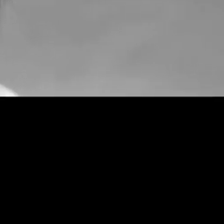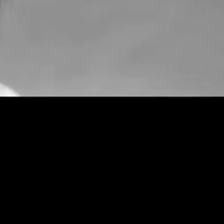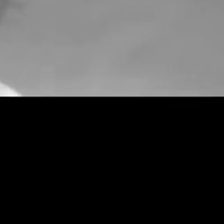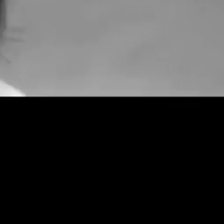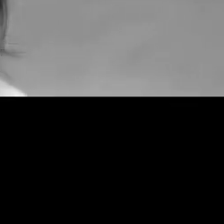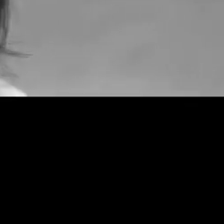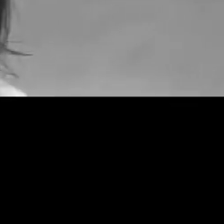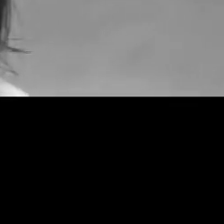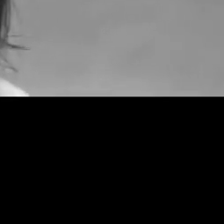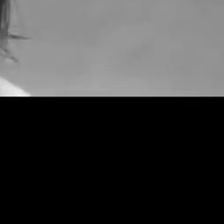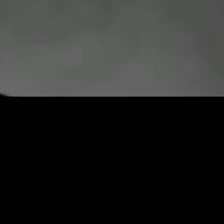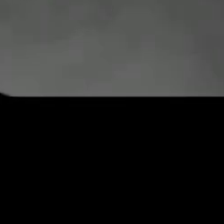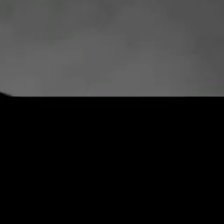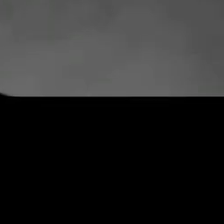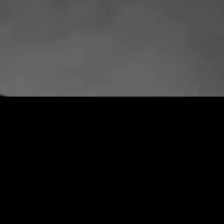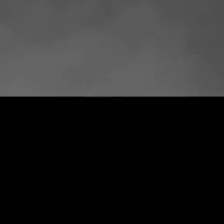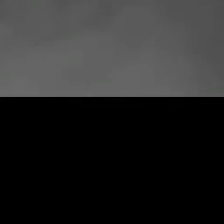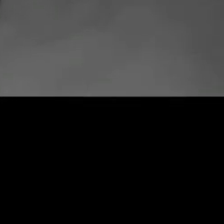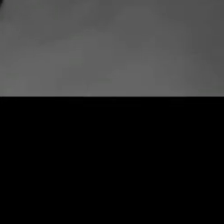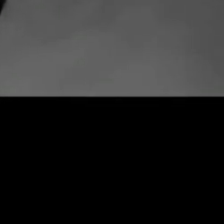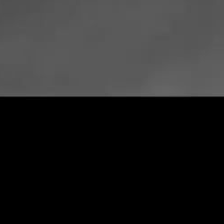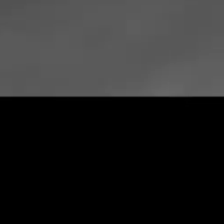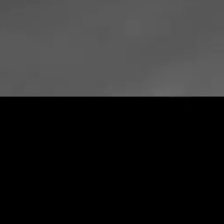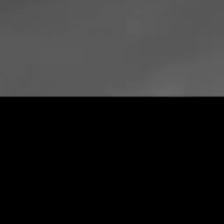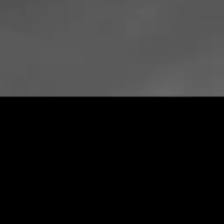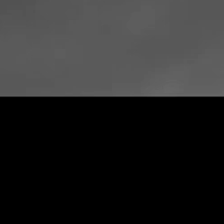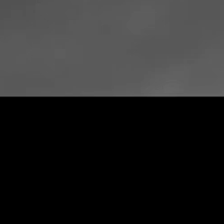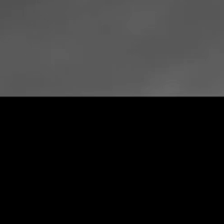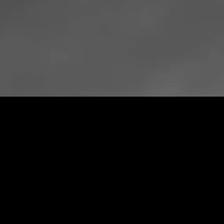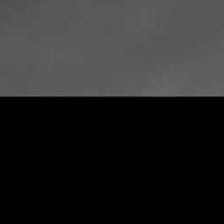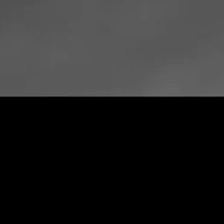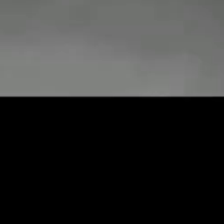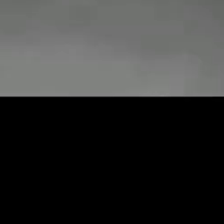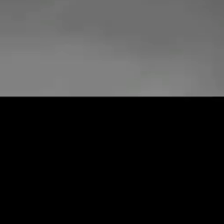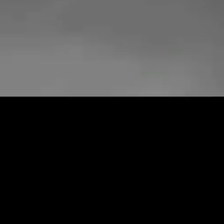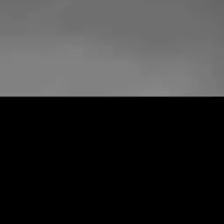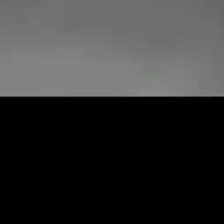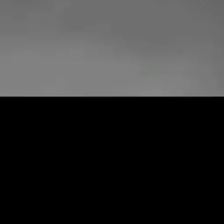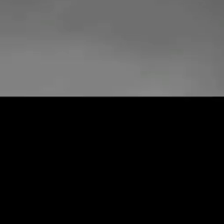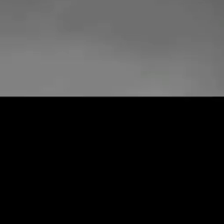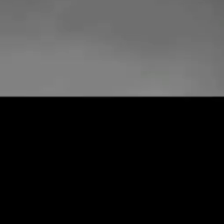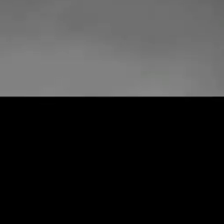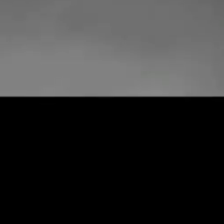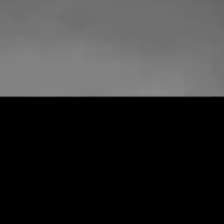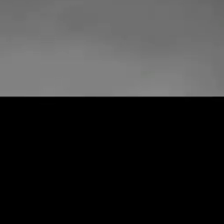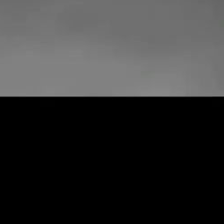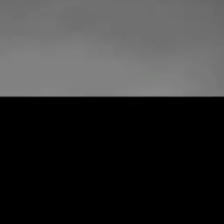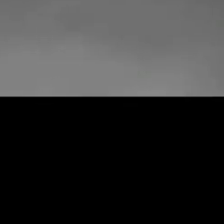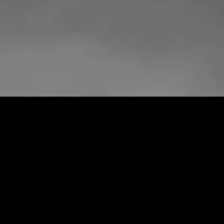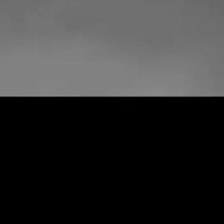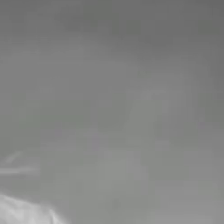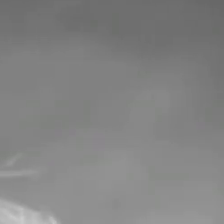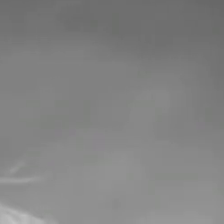amely student student student